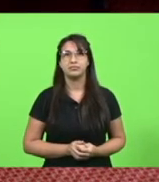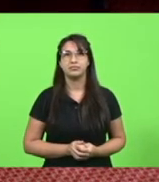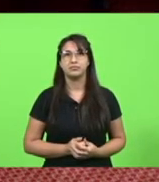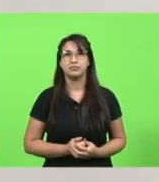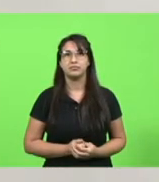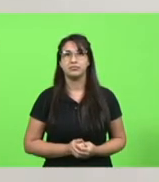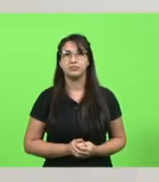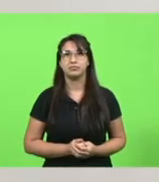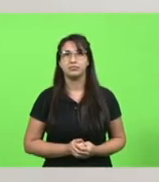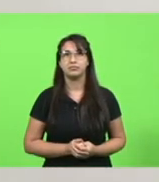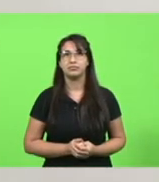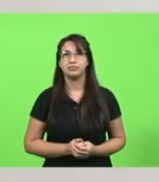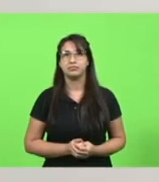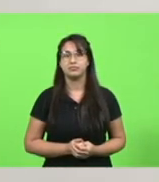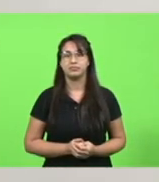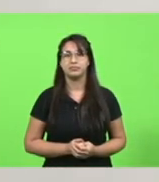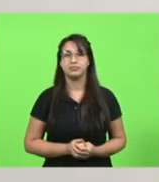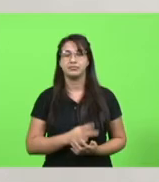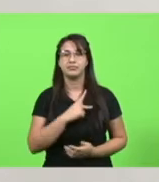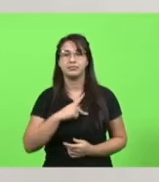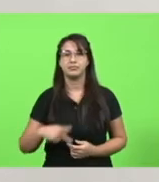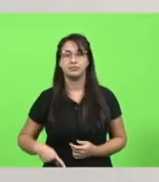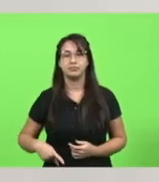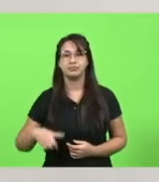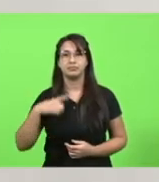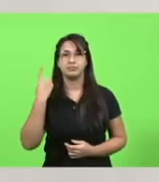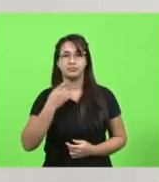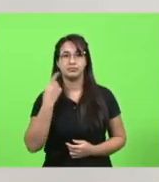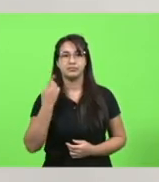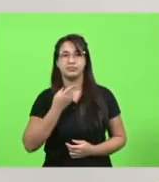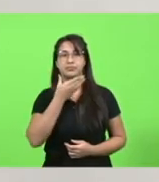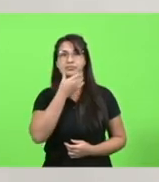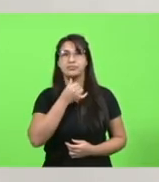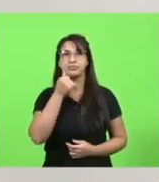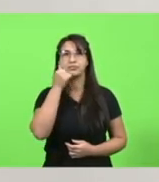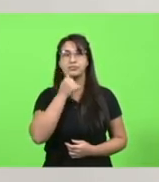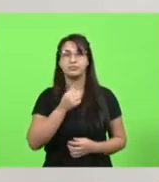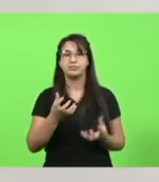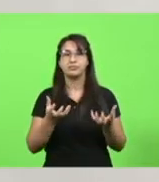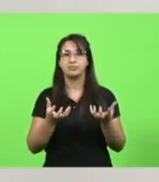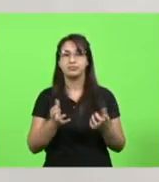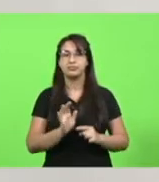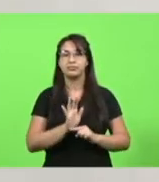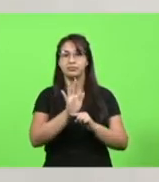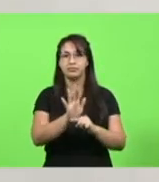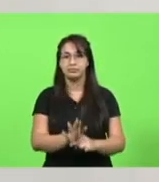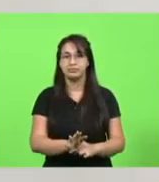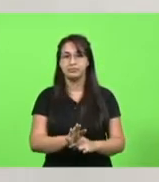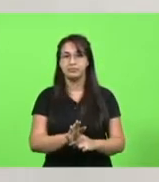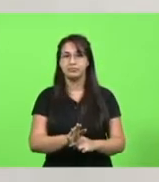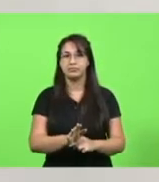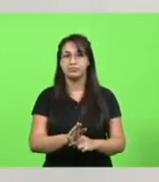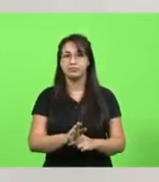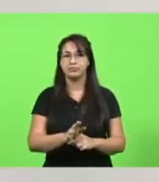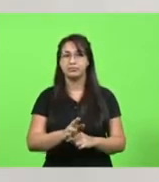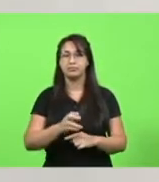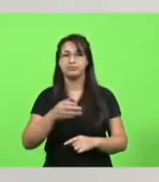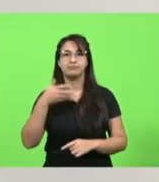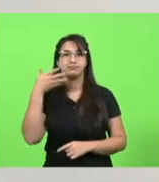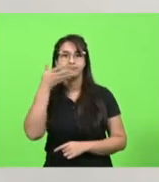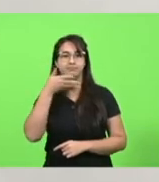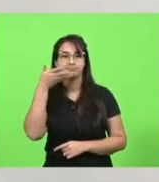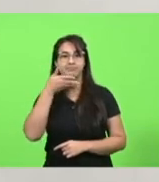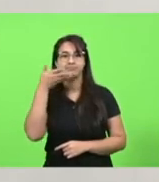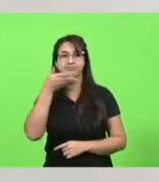Senhor presidente, senhores deputados, senhoras deputadas, quero aqui contribuir um pouquinho com a fala da deputada Ada,